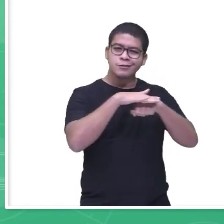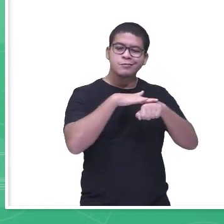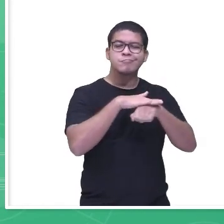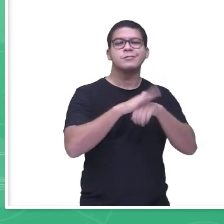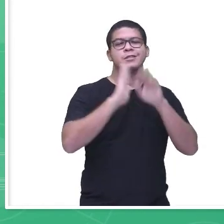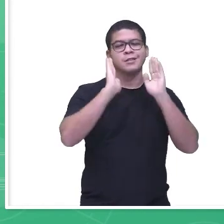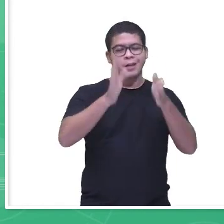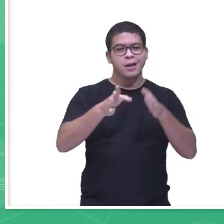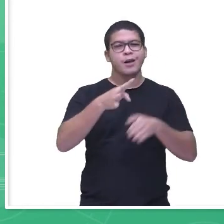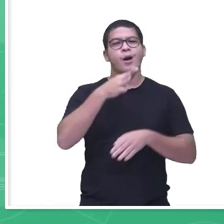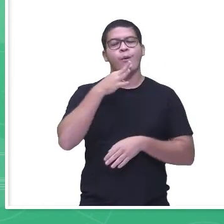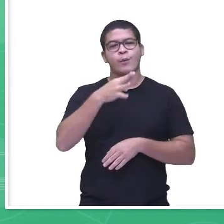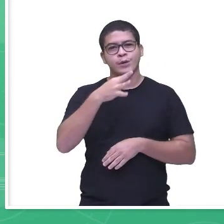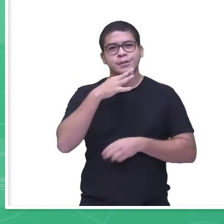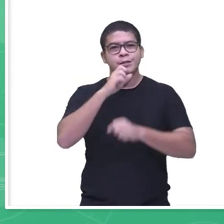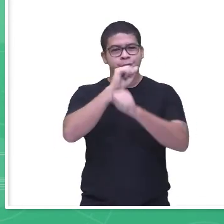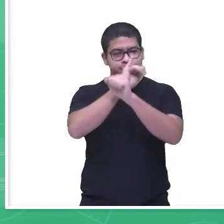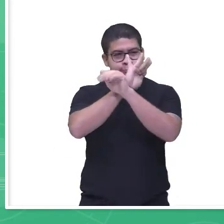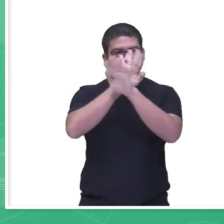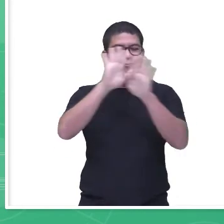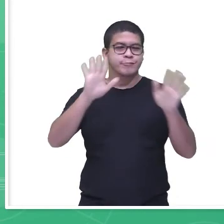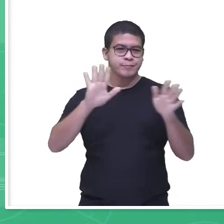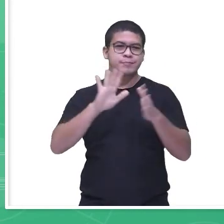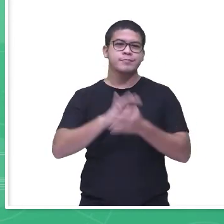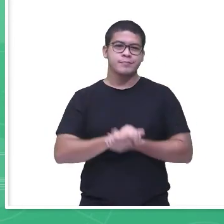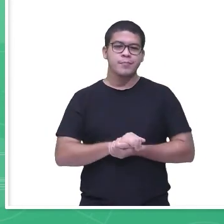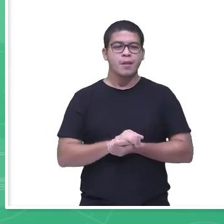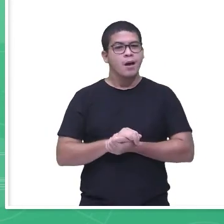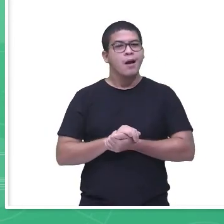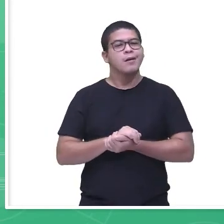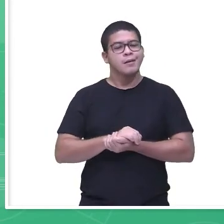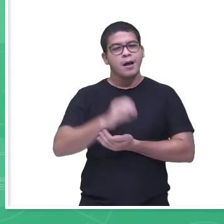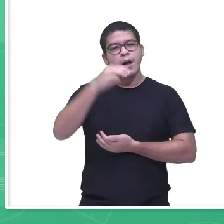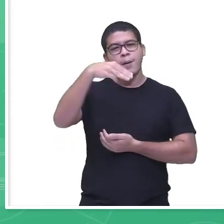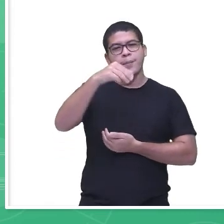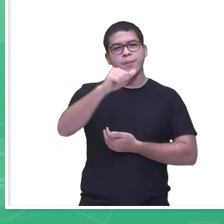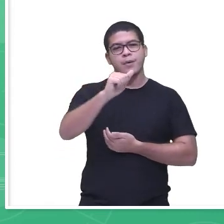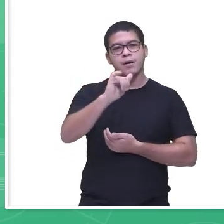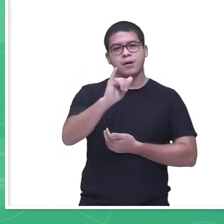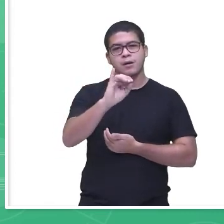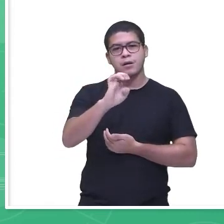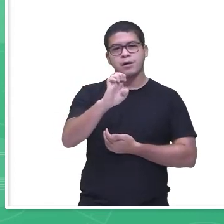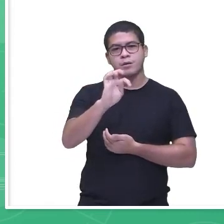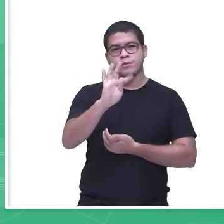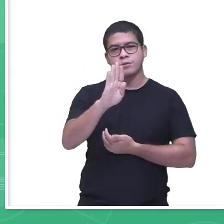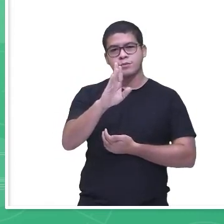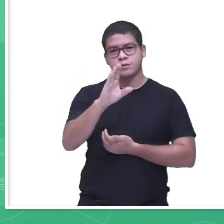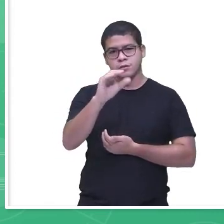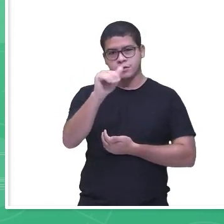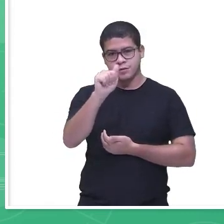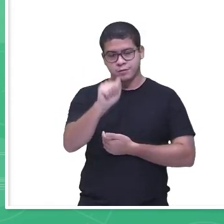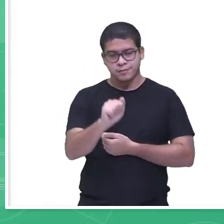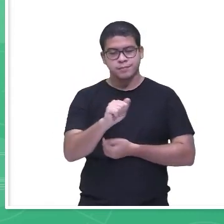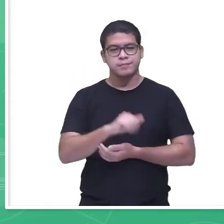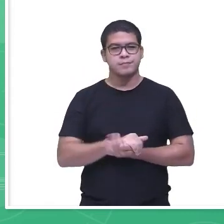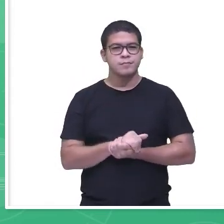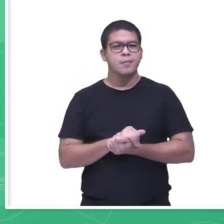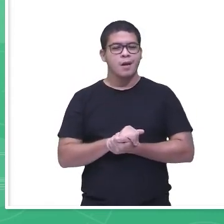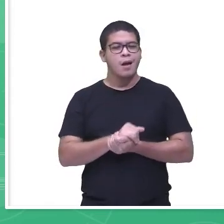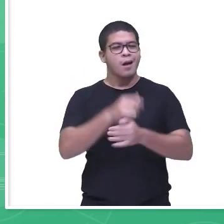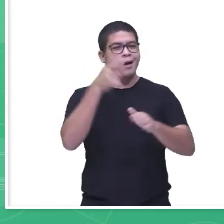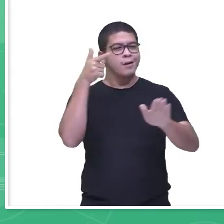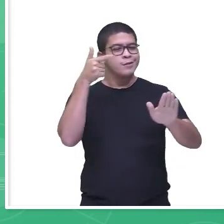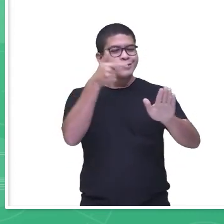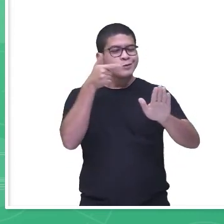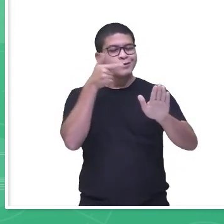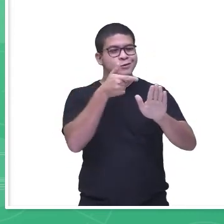mesmas já sabiam. Lembram só? A maiêutica, né? A ideia da maiêutica, tirar de dentro, e a ironia, fazer a